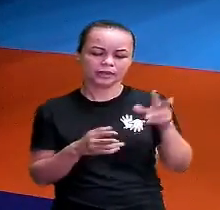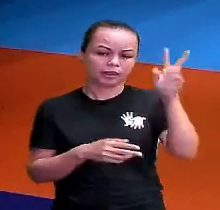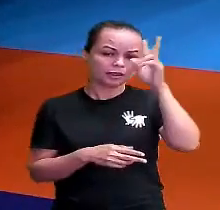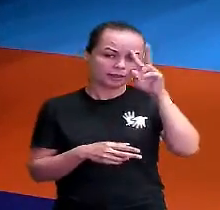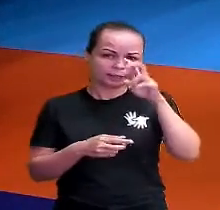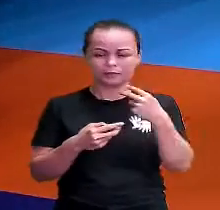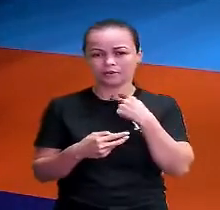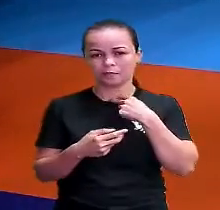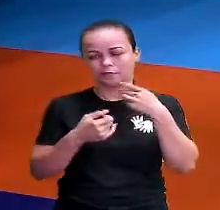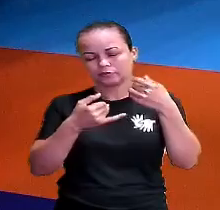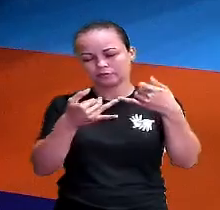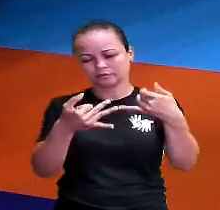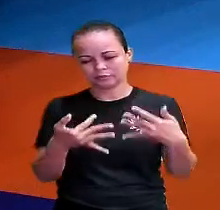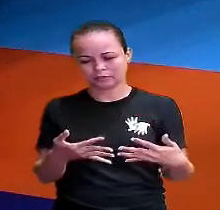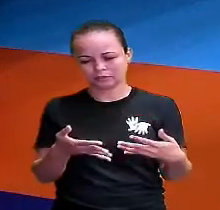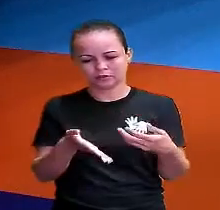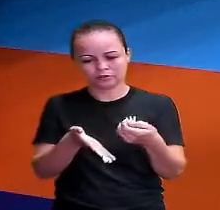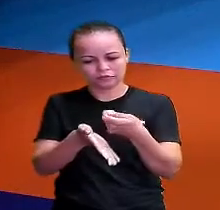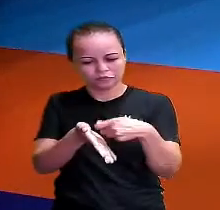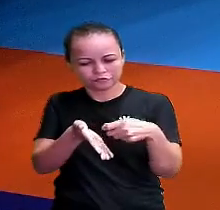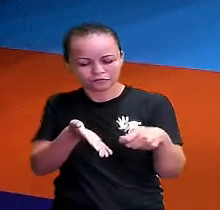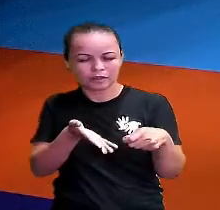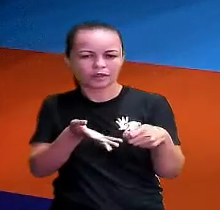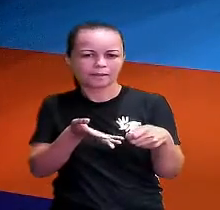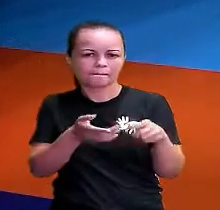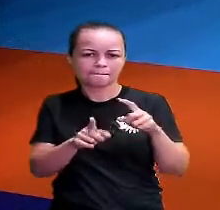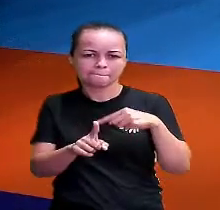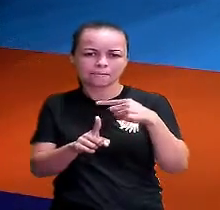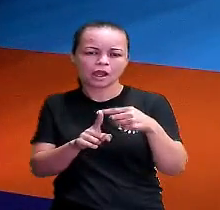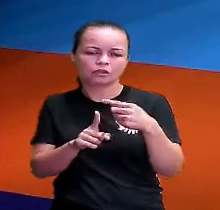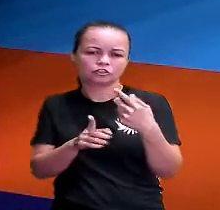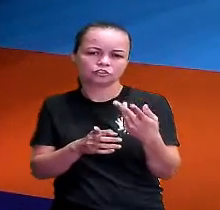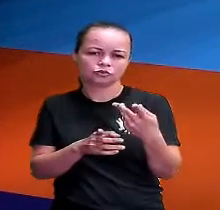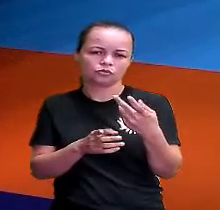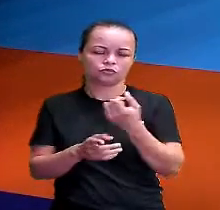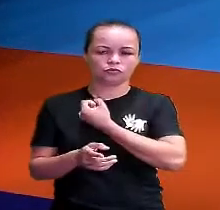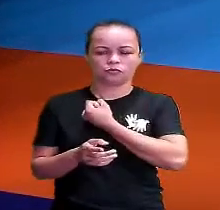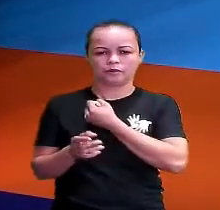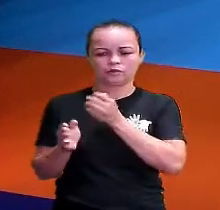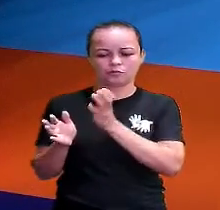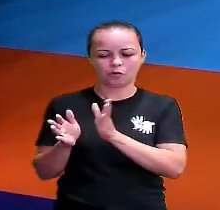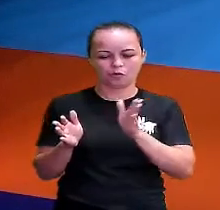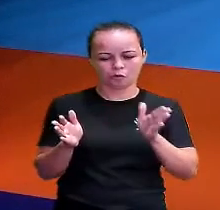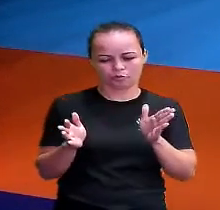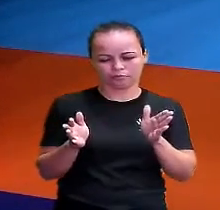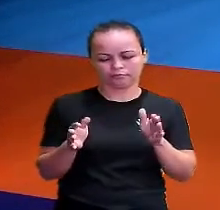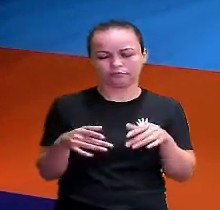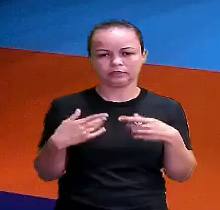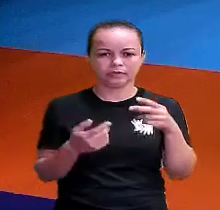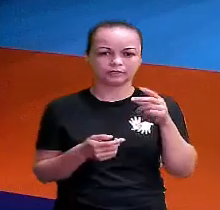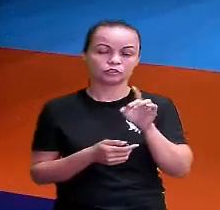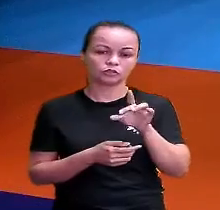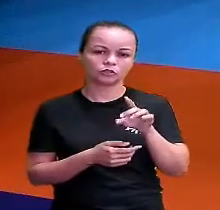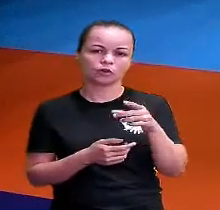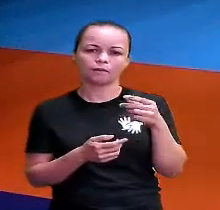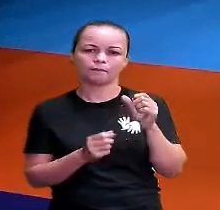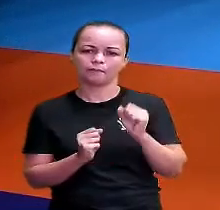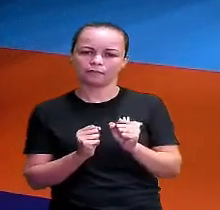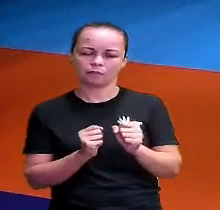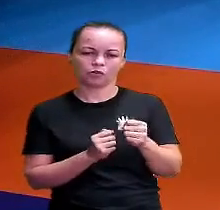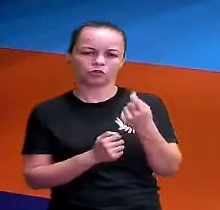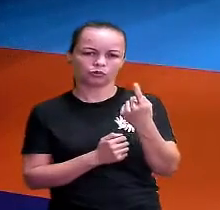escrever mais do que um algarismo por ordem, tá? Foi isso que a gente falou aqui agora, tá? É sempre um número em